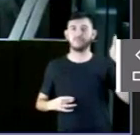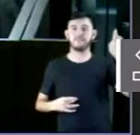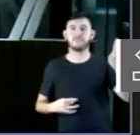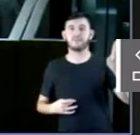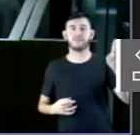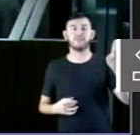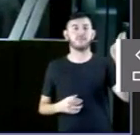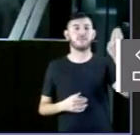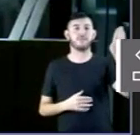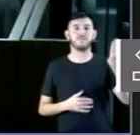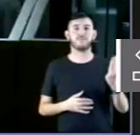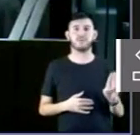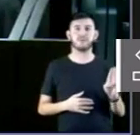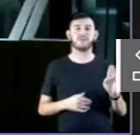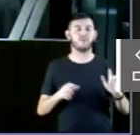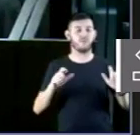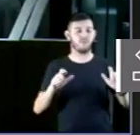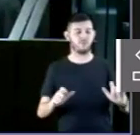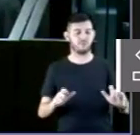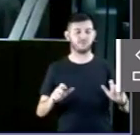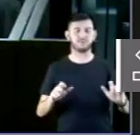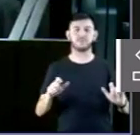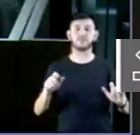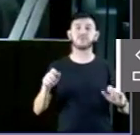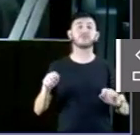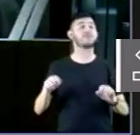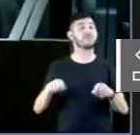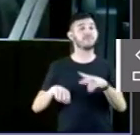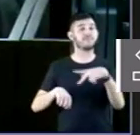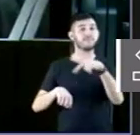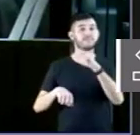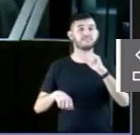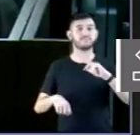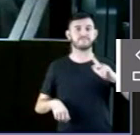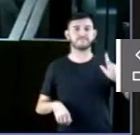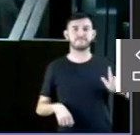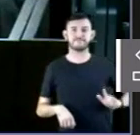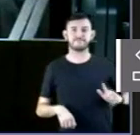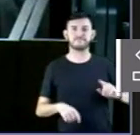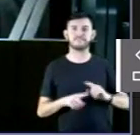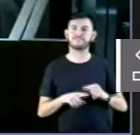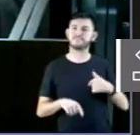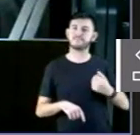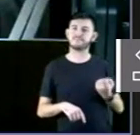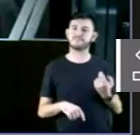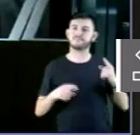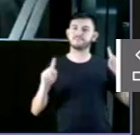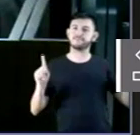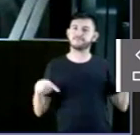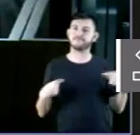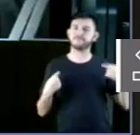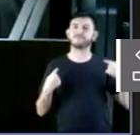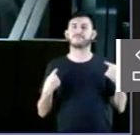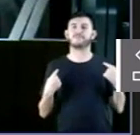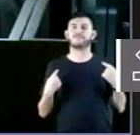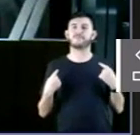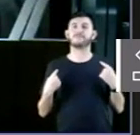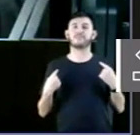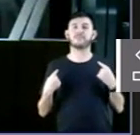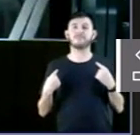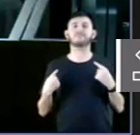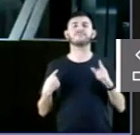junto à República portuguesa Vou enfrentar esse novo desafio com o mesmo empenho